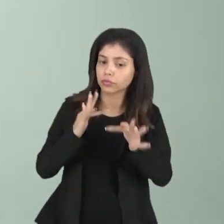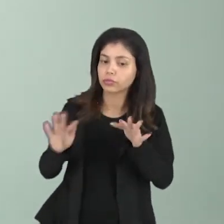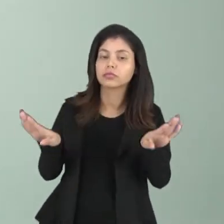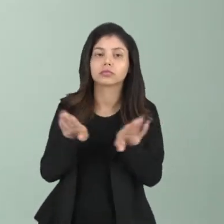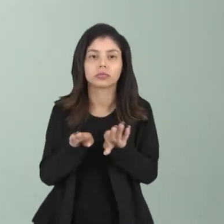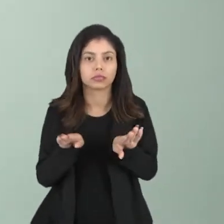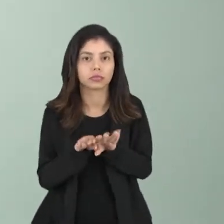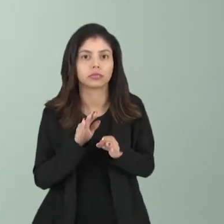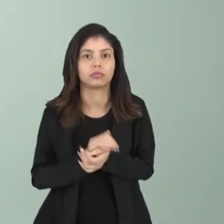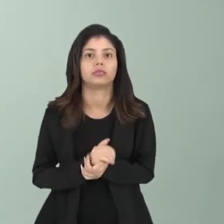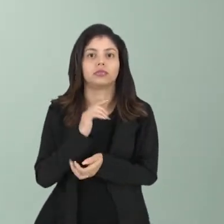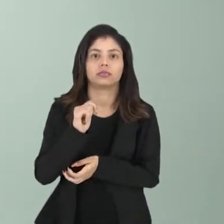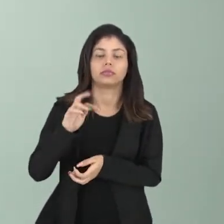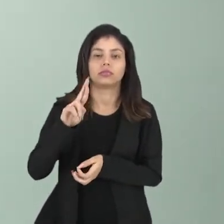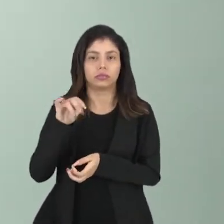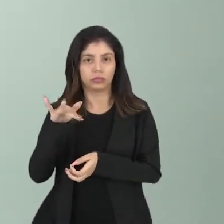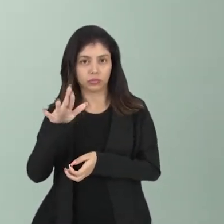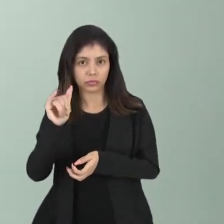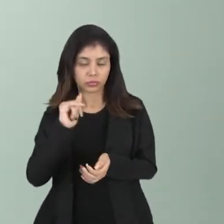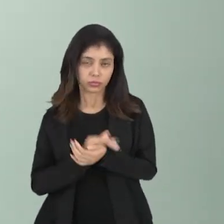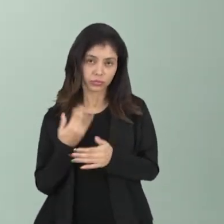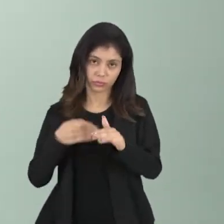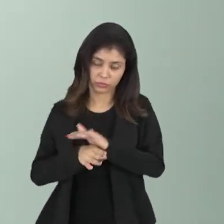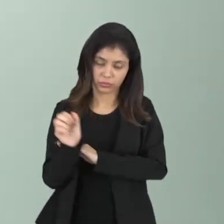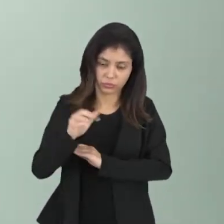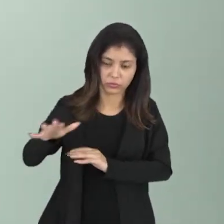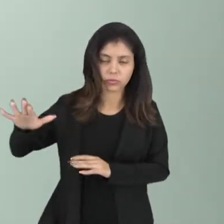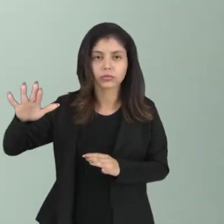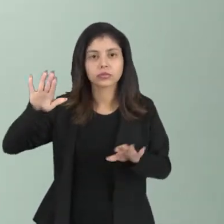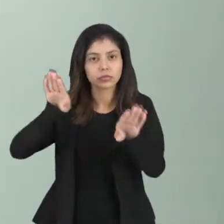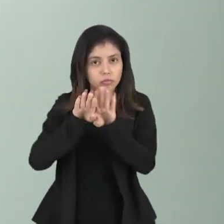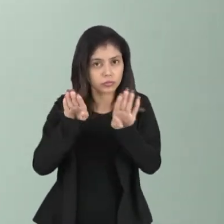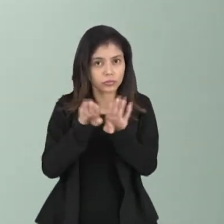entra na área da astronomia, que entra no campo